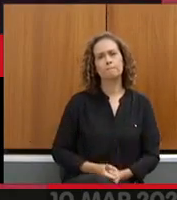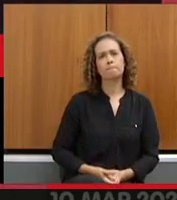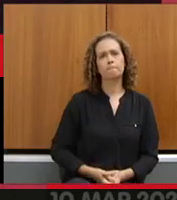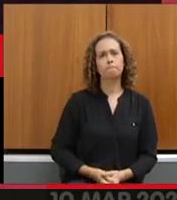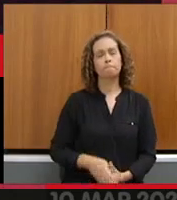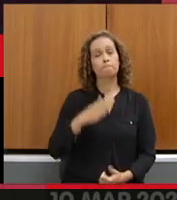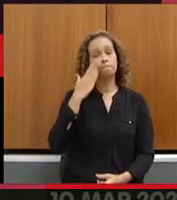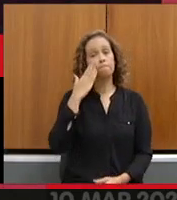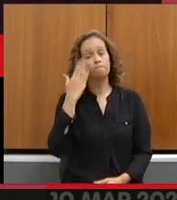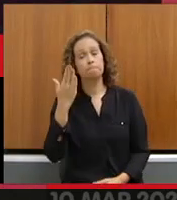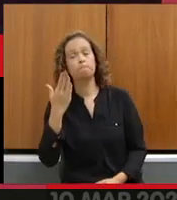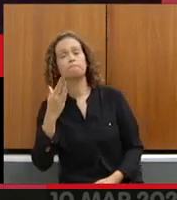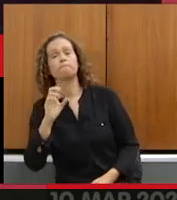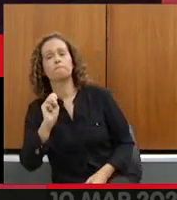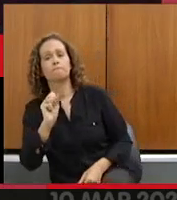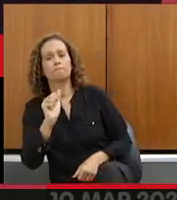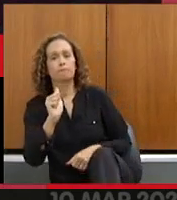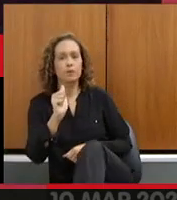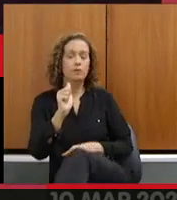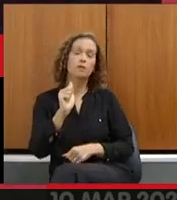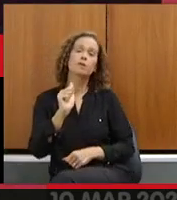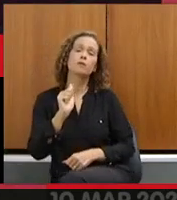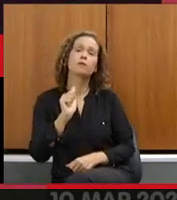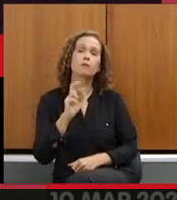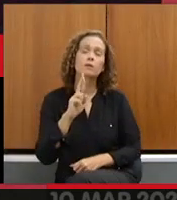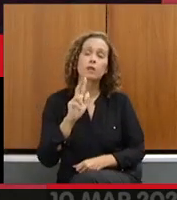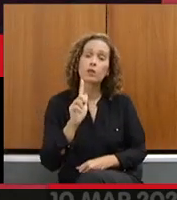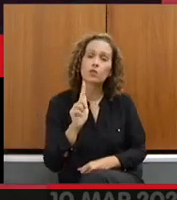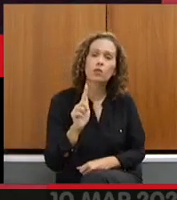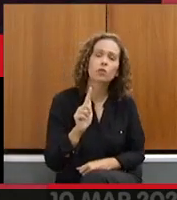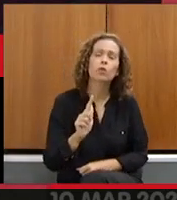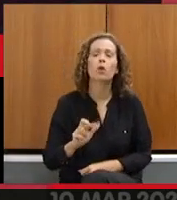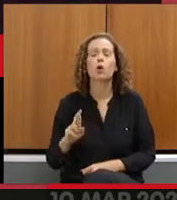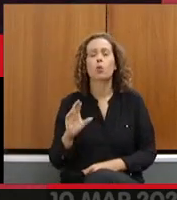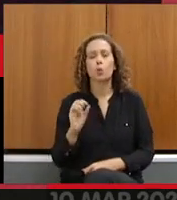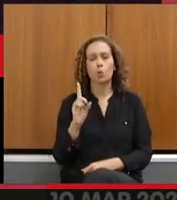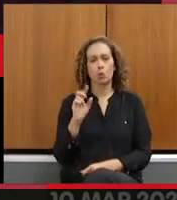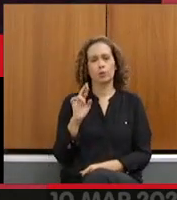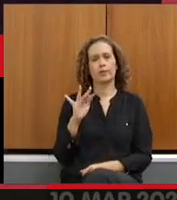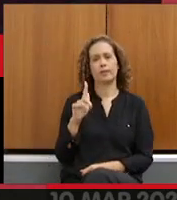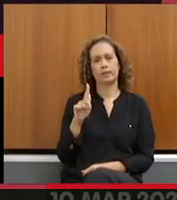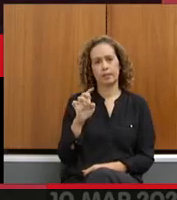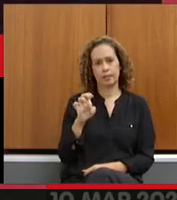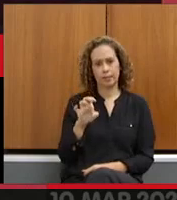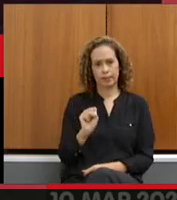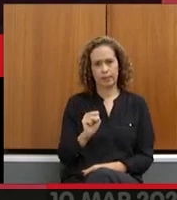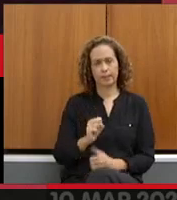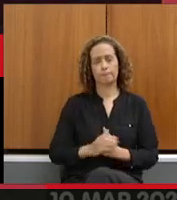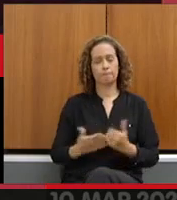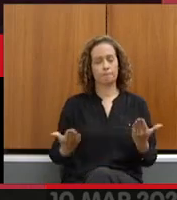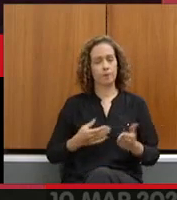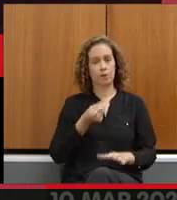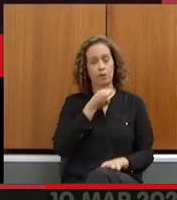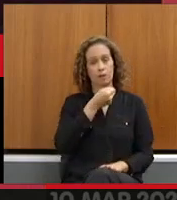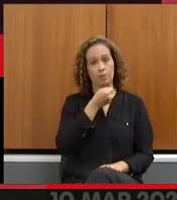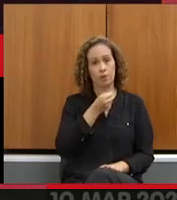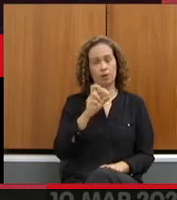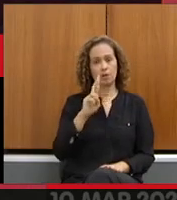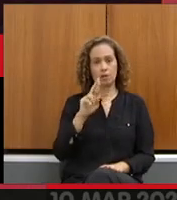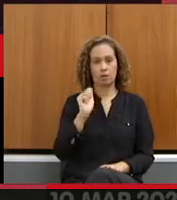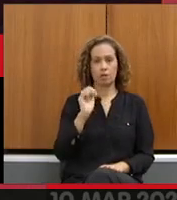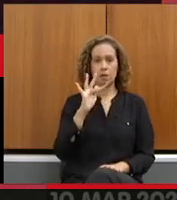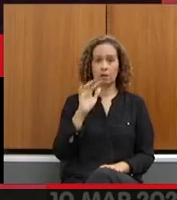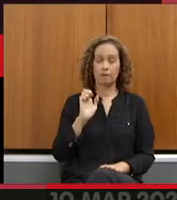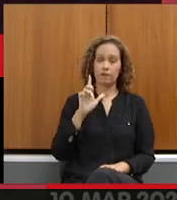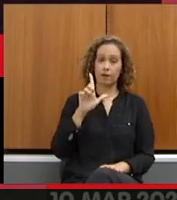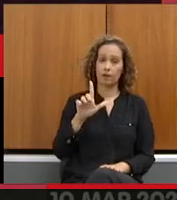obrigado Deputado Sargento Rodrigues passamos a palavra agora ao Deputado repórter Rafael Martins Peço aos